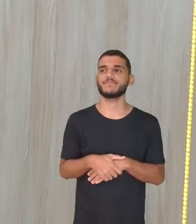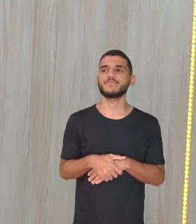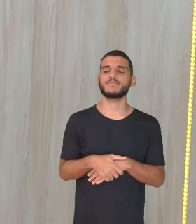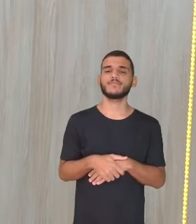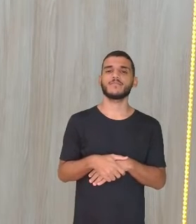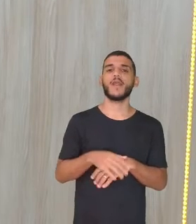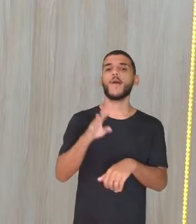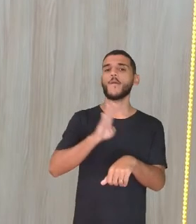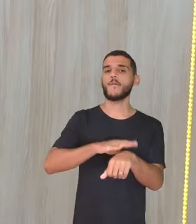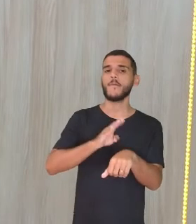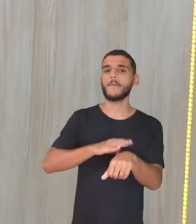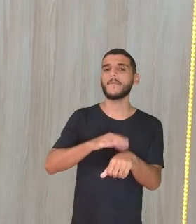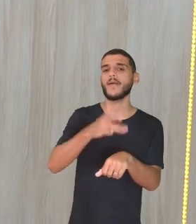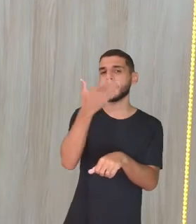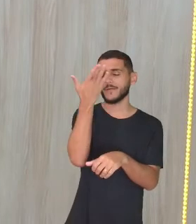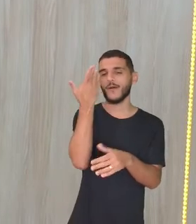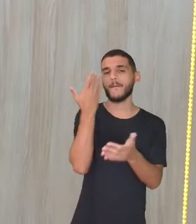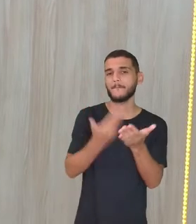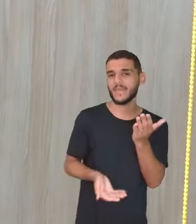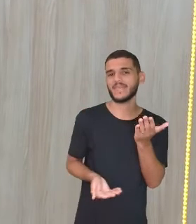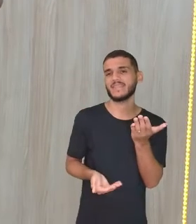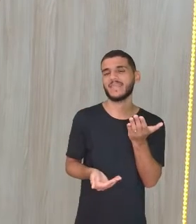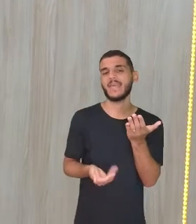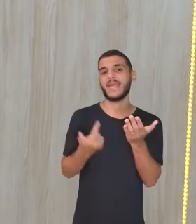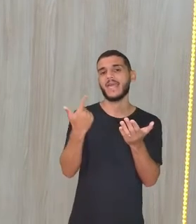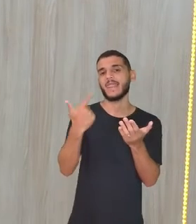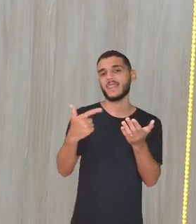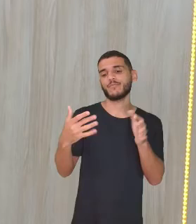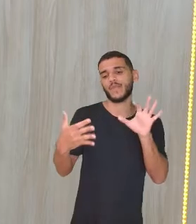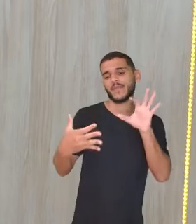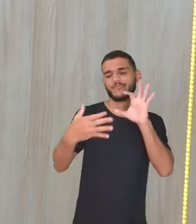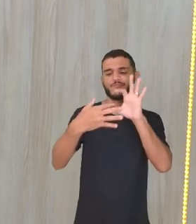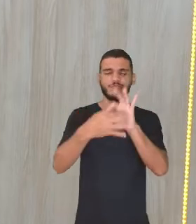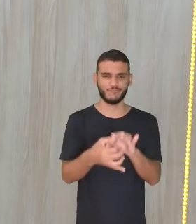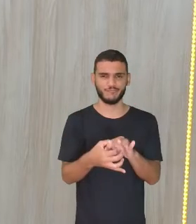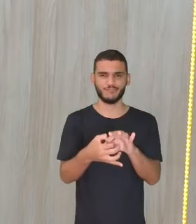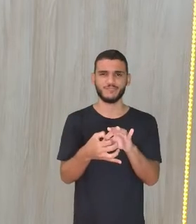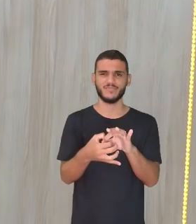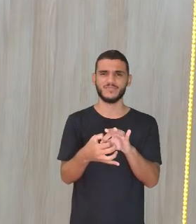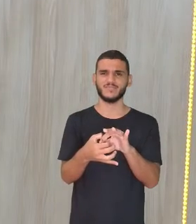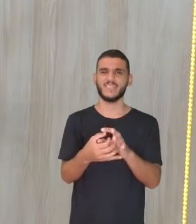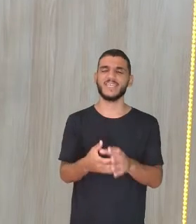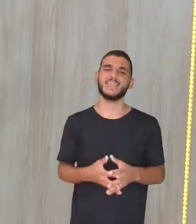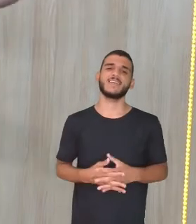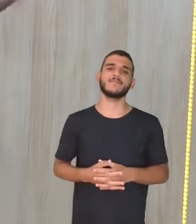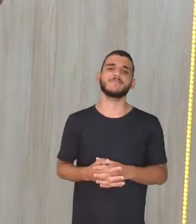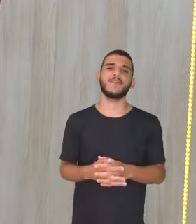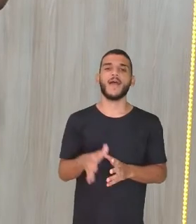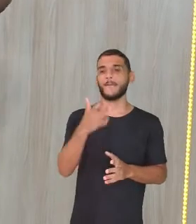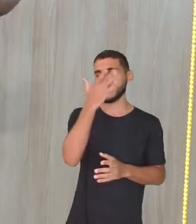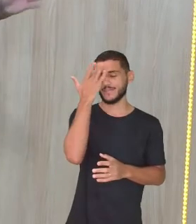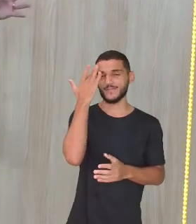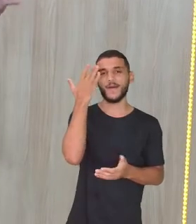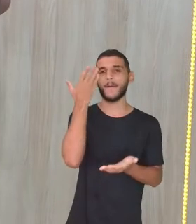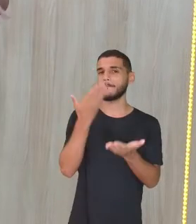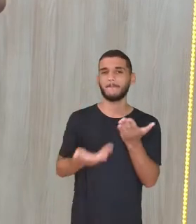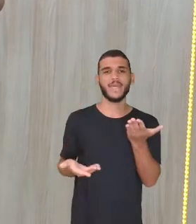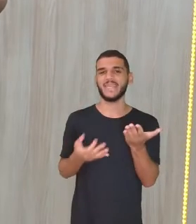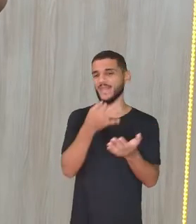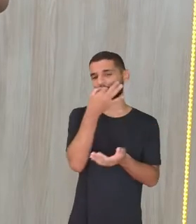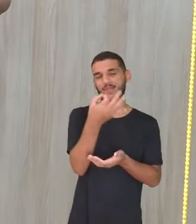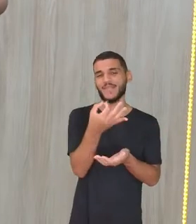vai perder, você traz uma incoerência quando você já falou tudo, está falando de novo e não sabe o que falar mais, acaba tornando